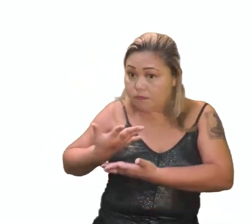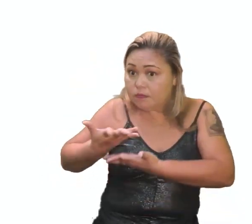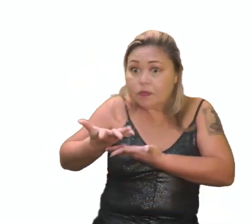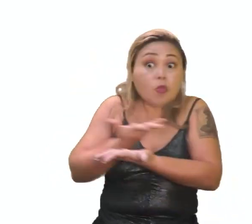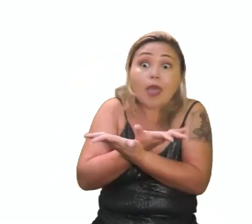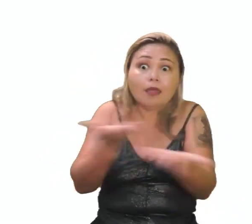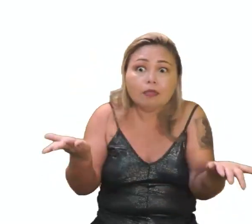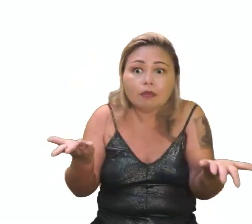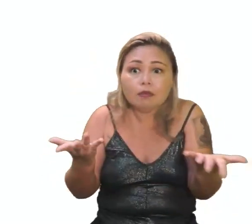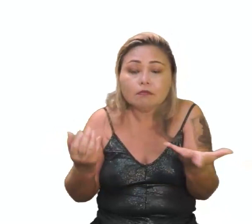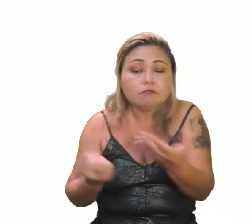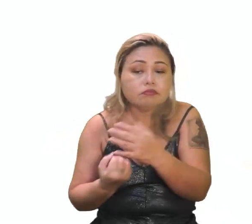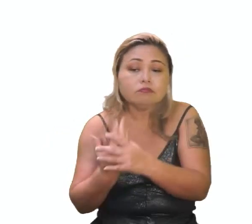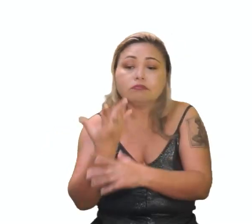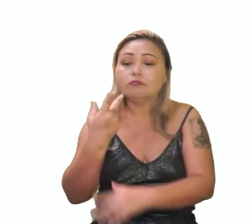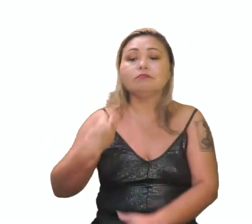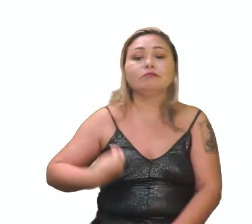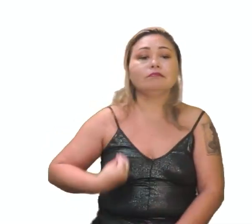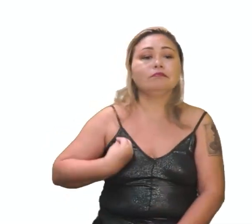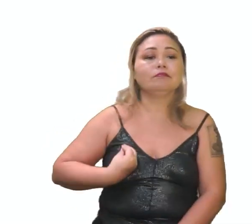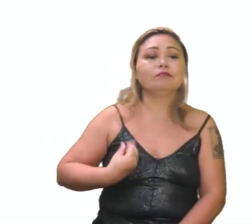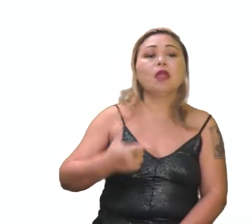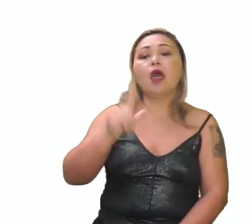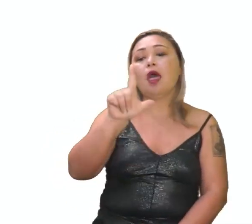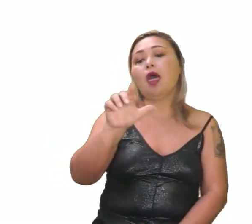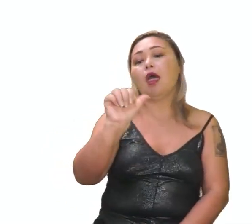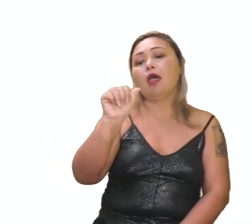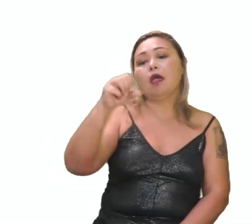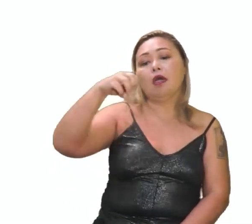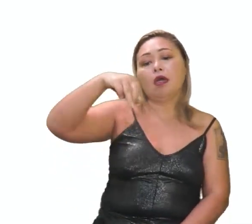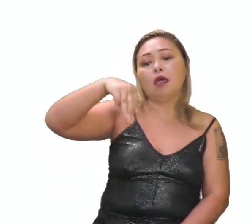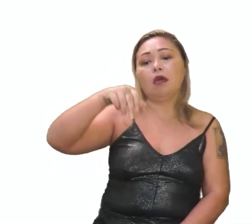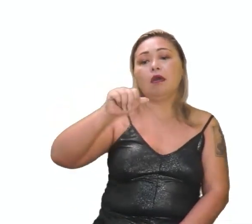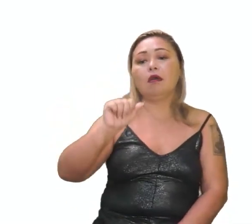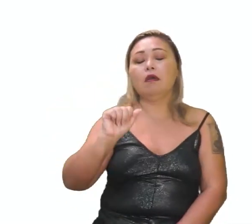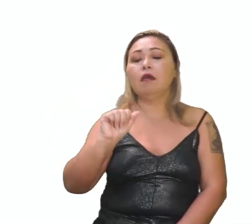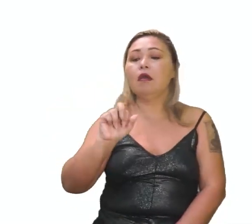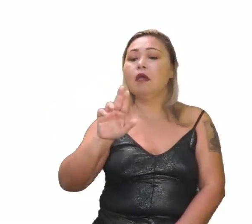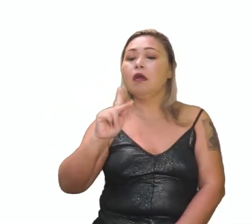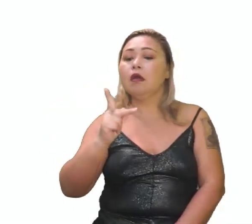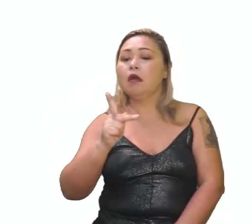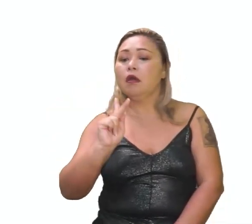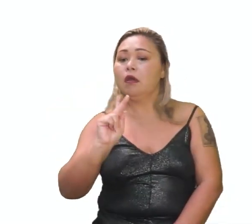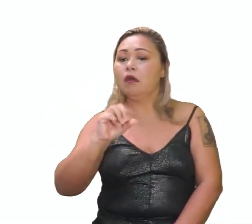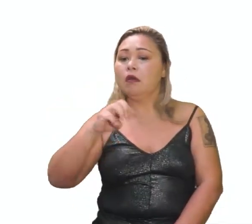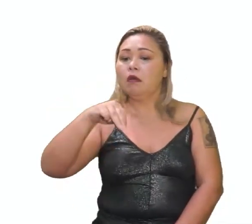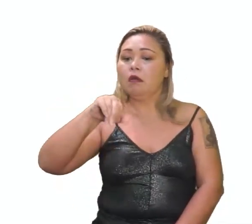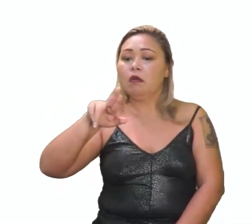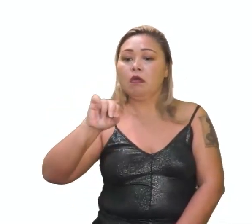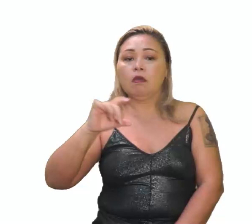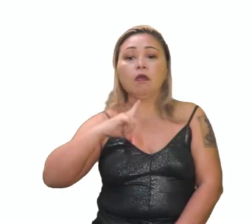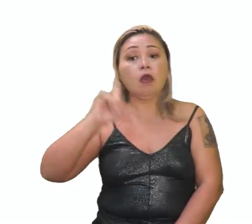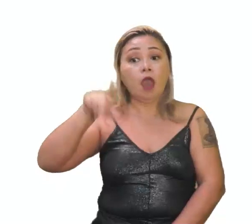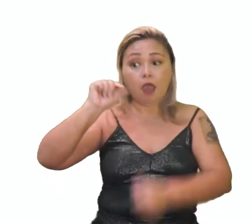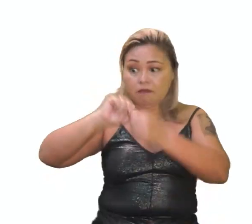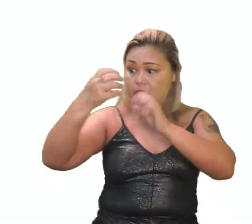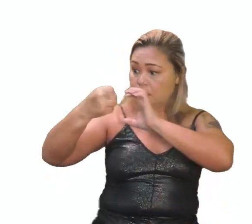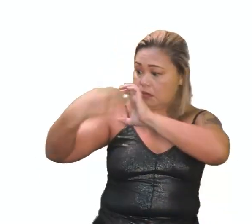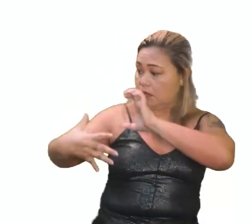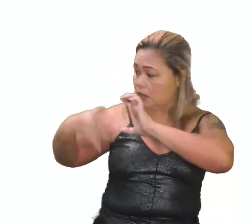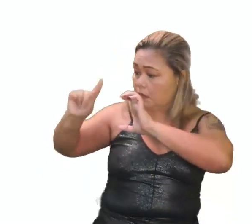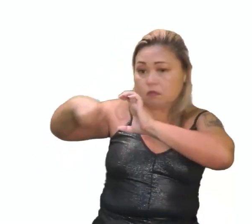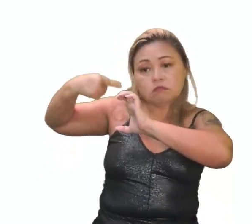do nada, tá? Lamarquista, ou lamarquismo é aquele que faz com que as